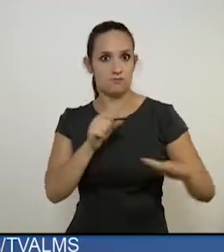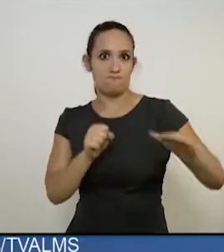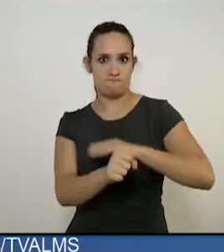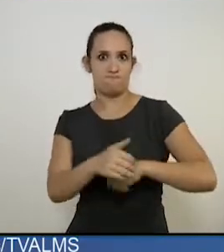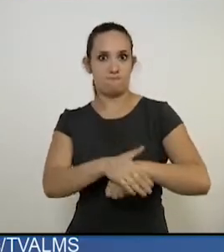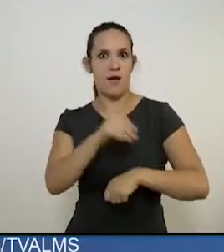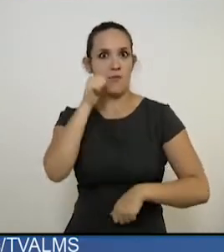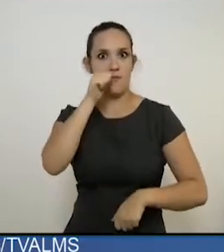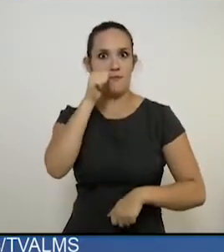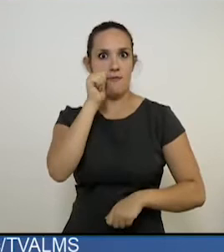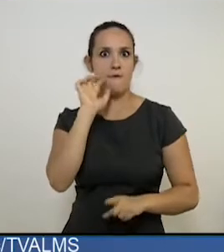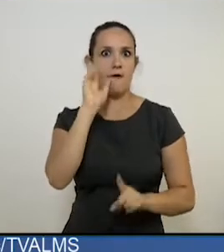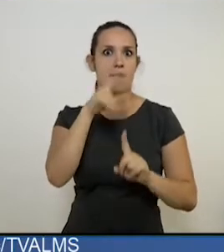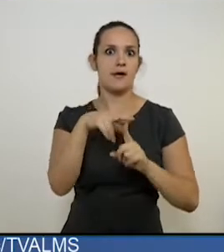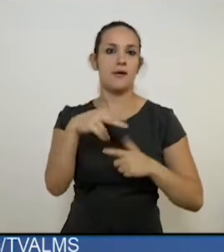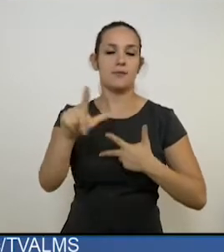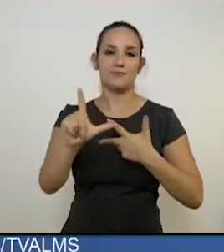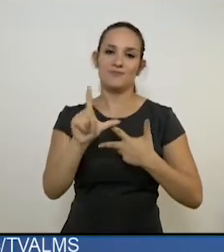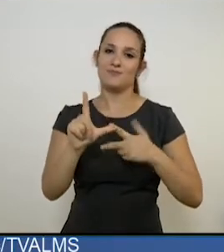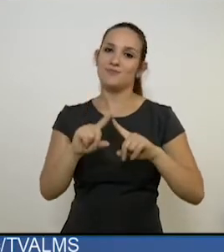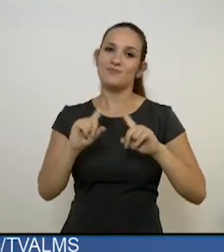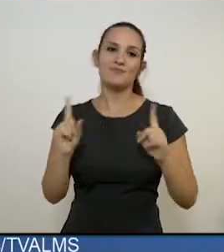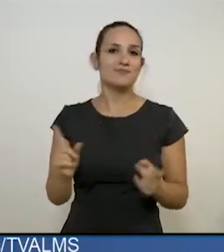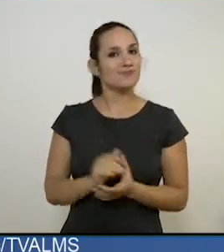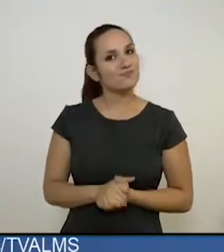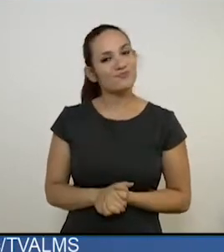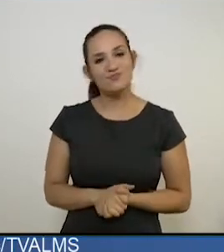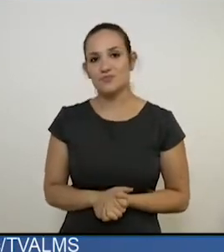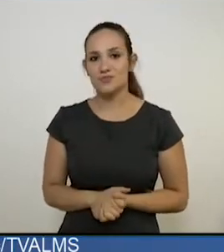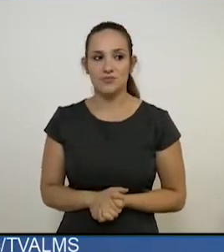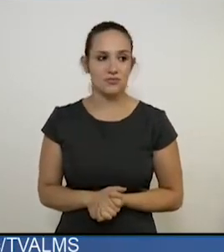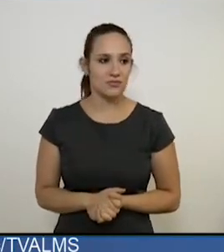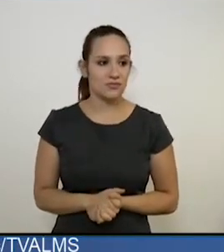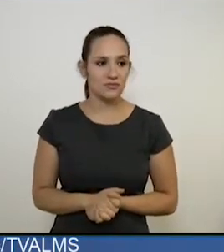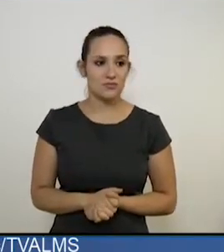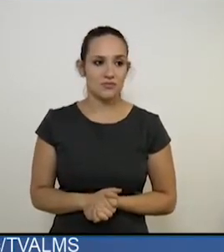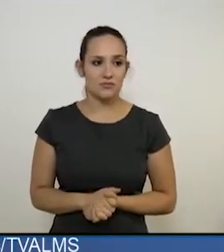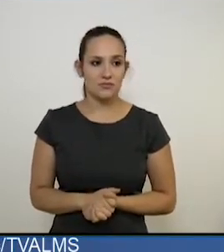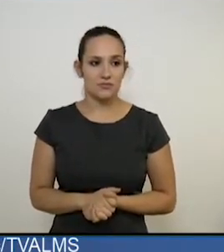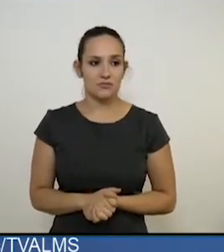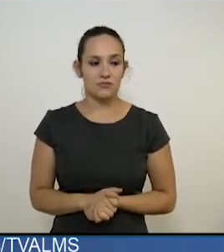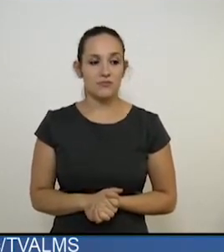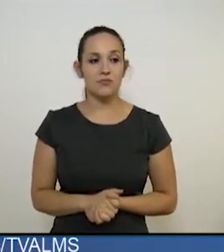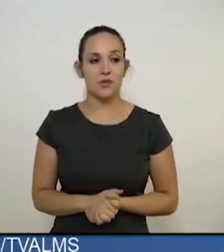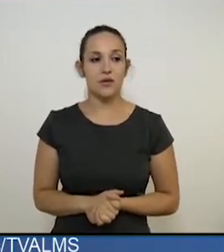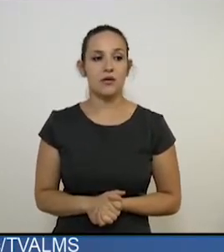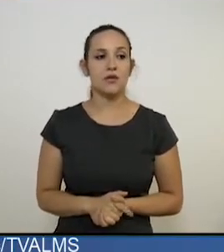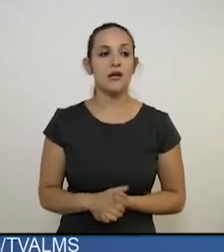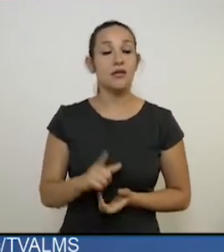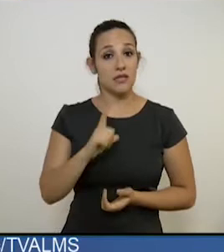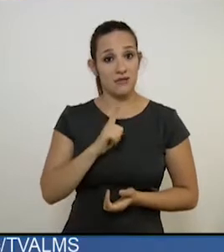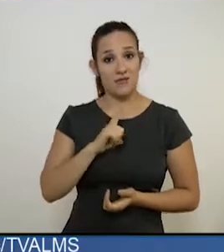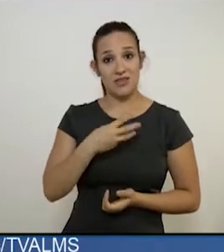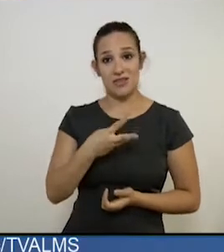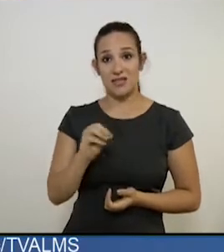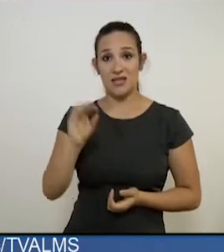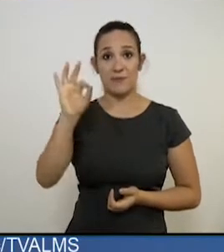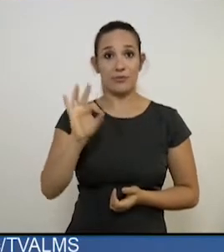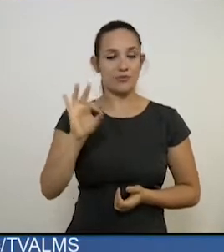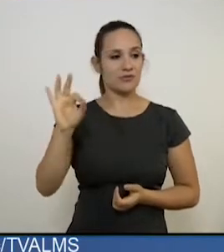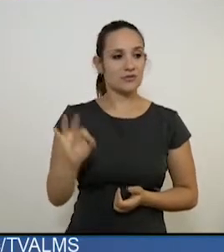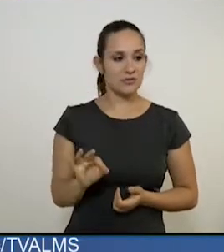em 2016, por exemplo, o número de candidatas que ultrapassou a marca de 30% no Brasil,